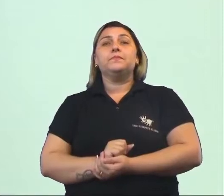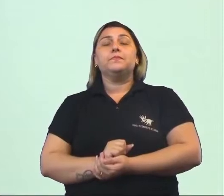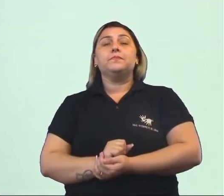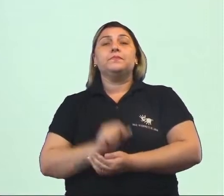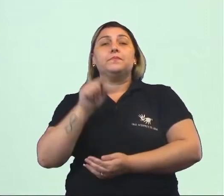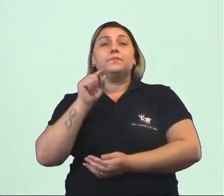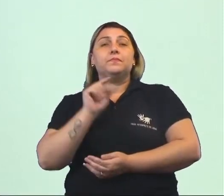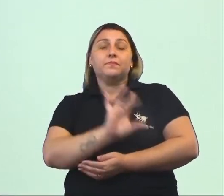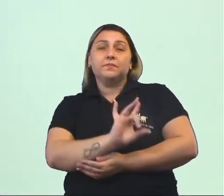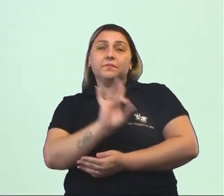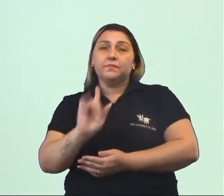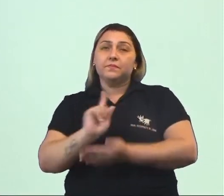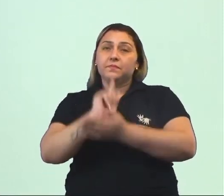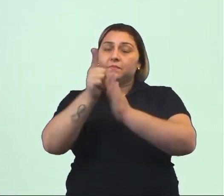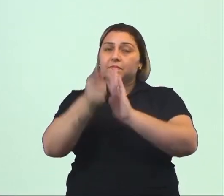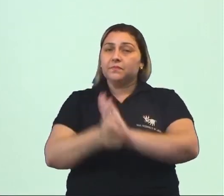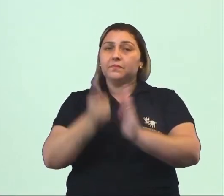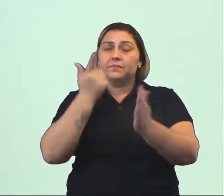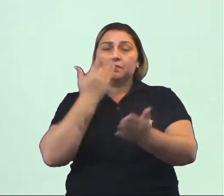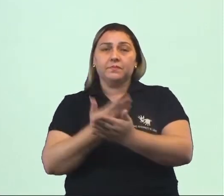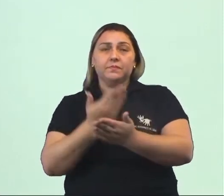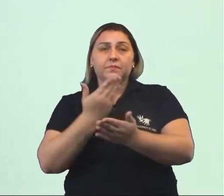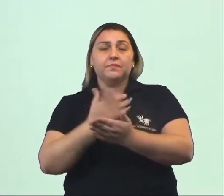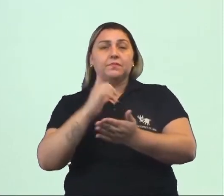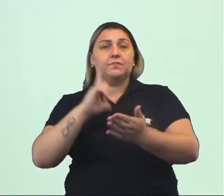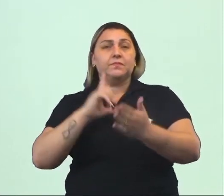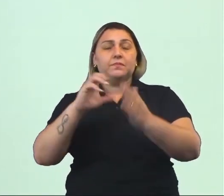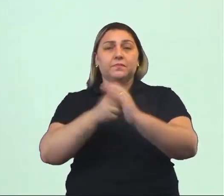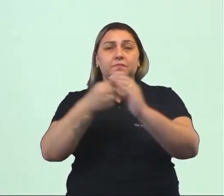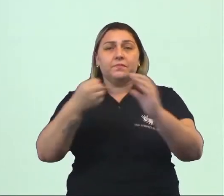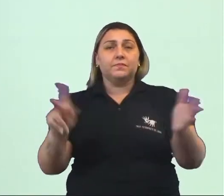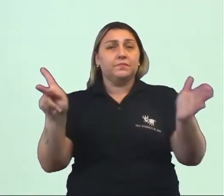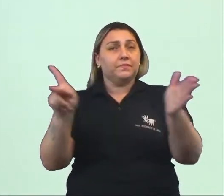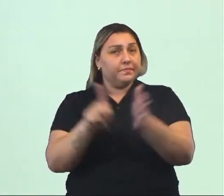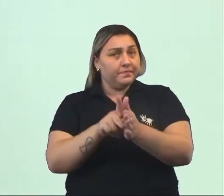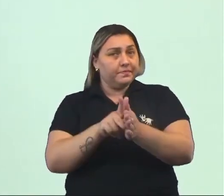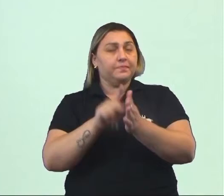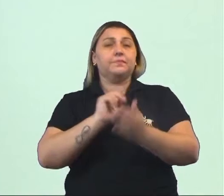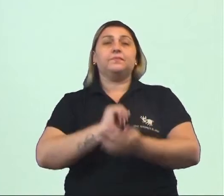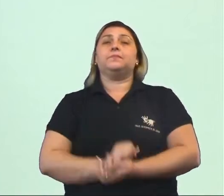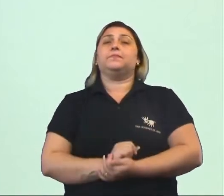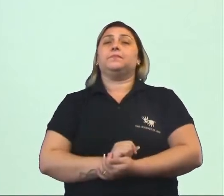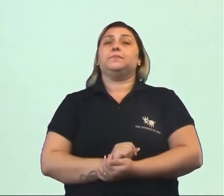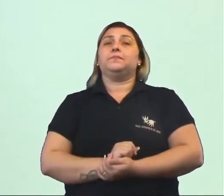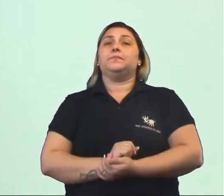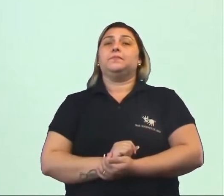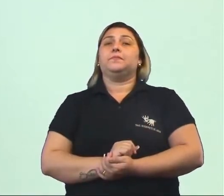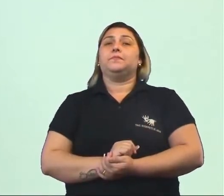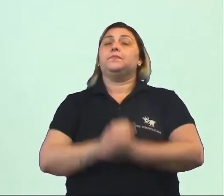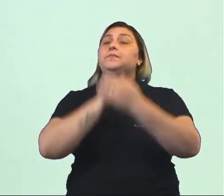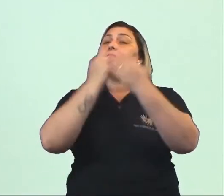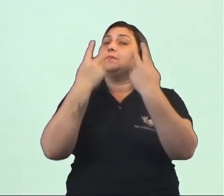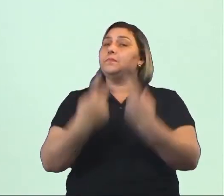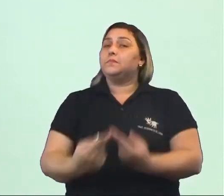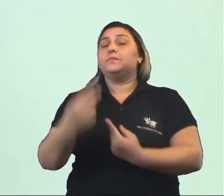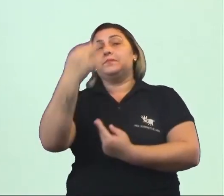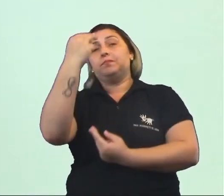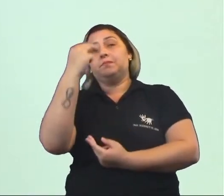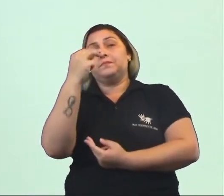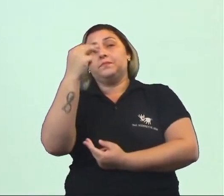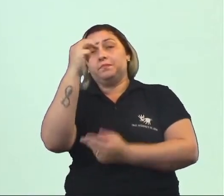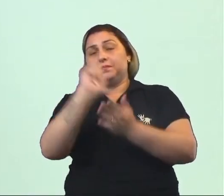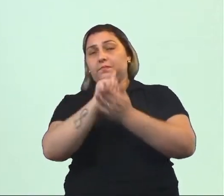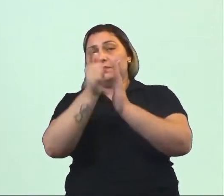cada gênero que nós estudamos, ele tem características específicas, assim como o gênero memórias literárias.